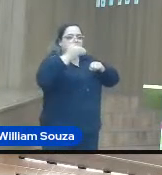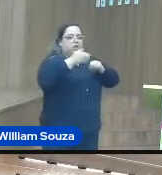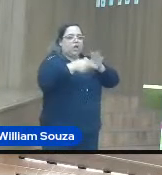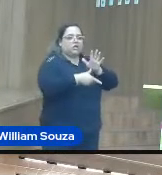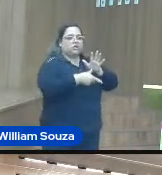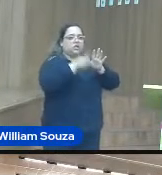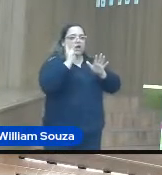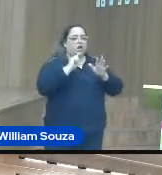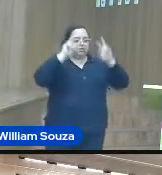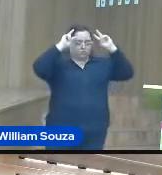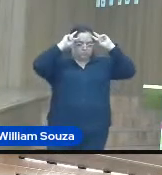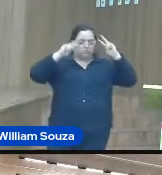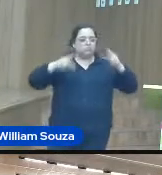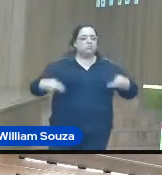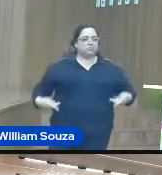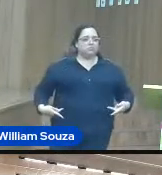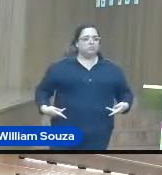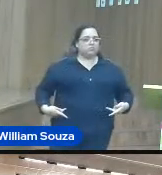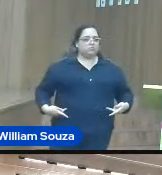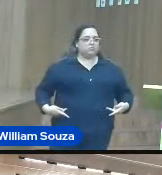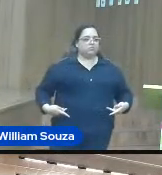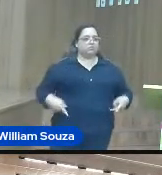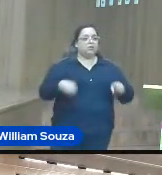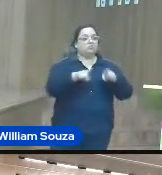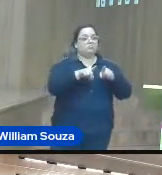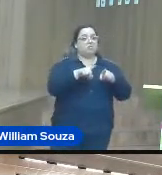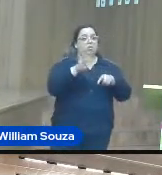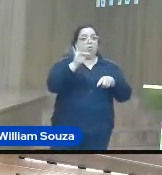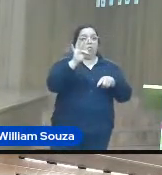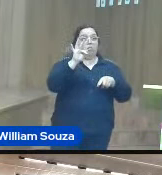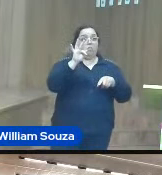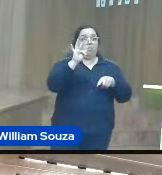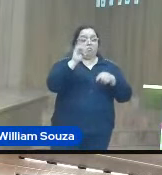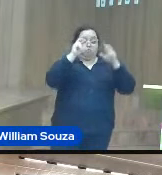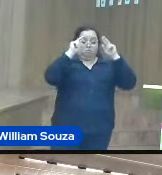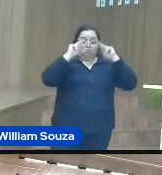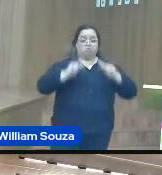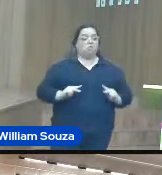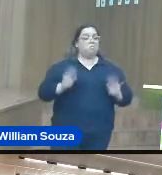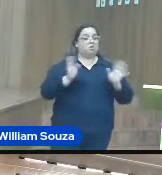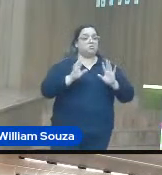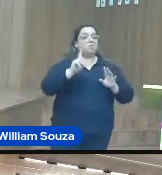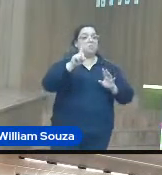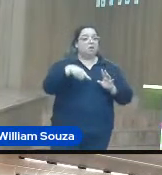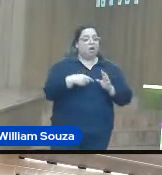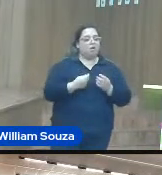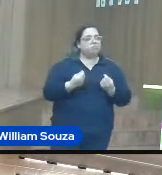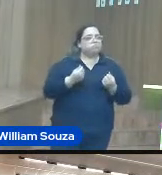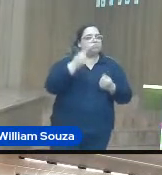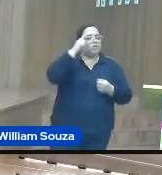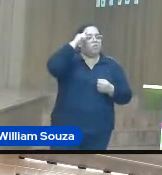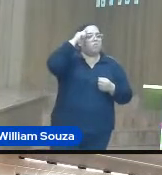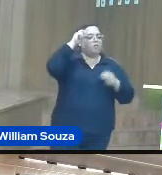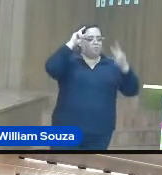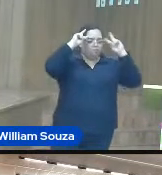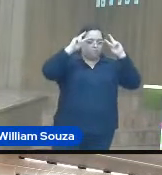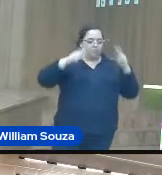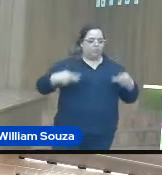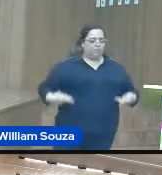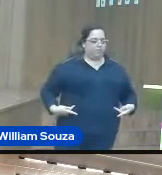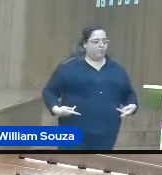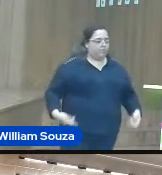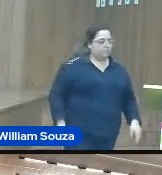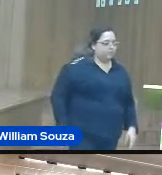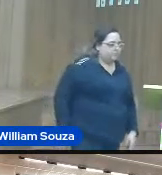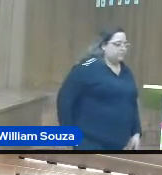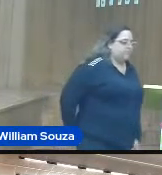né? O formalismo não, ele é um jogo humano, mas é um jogo onde nada que é da humanidade